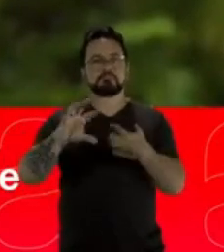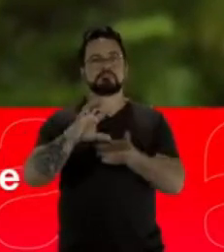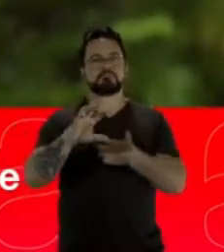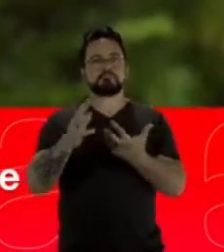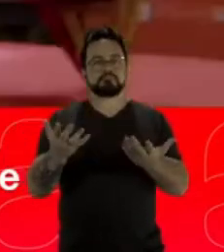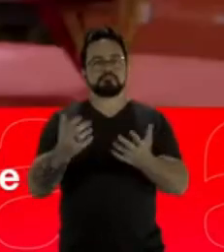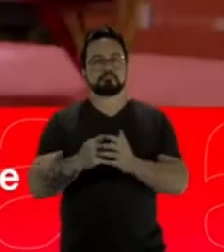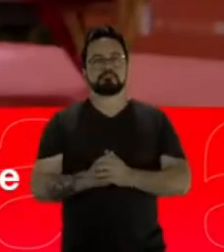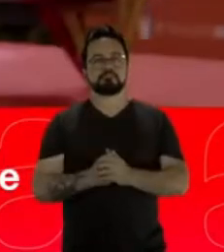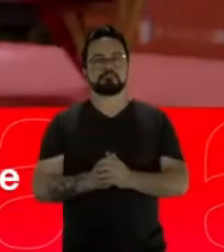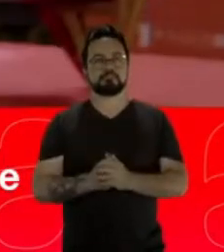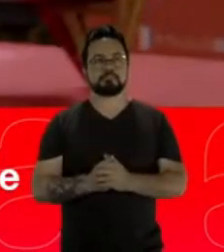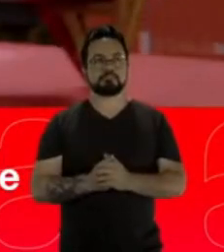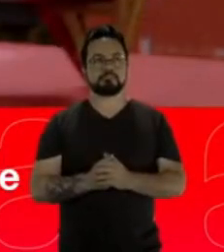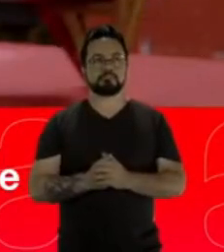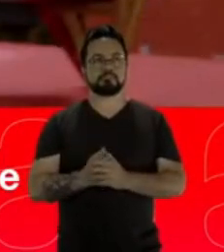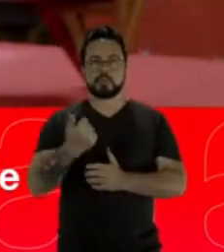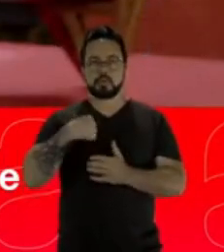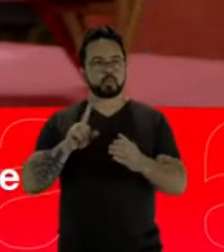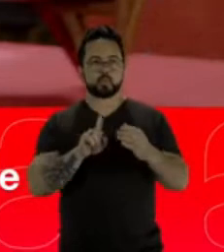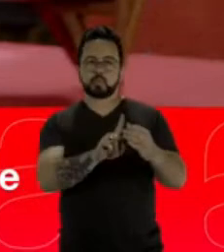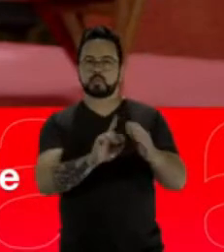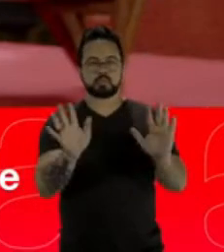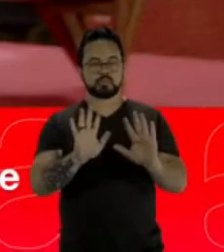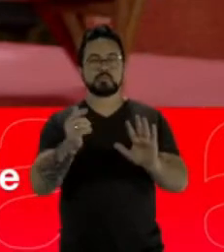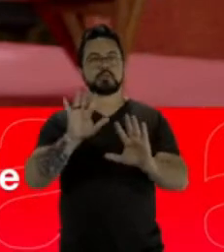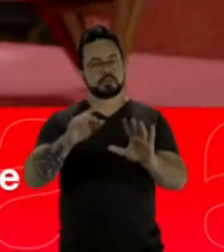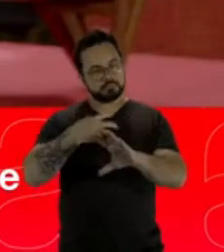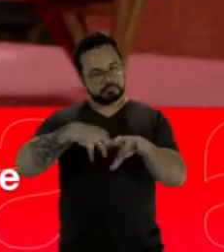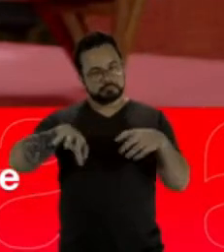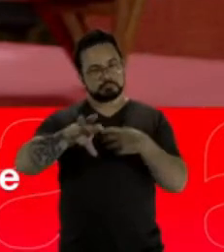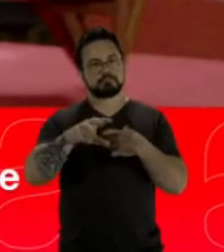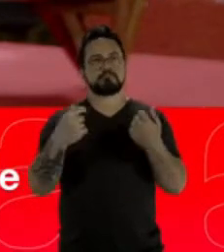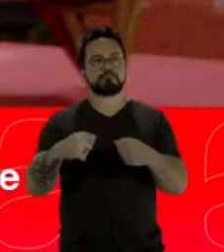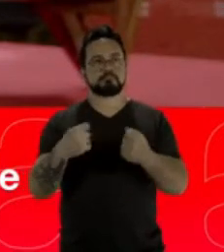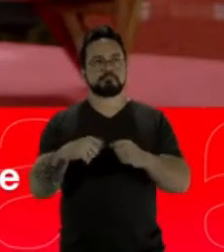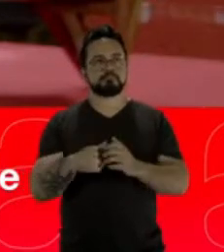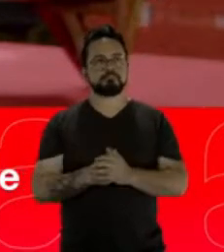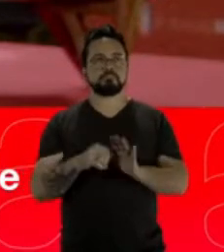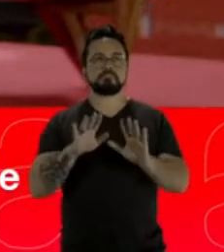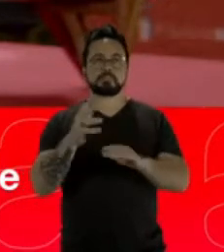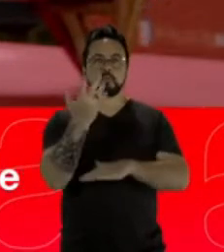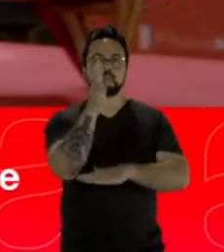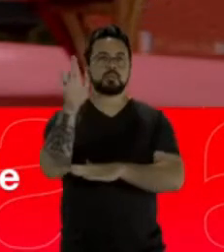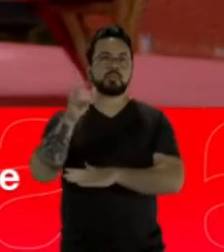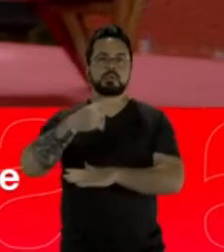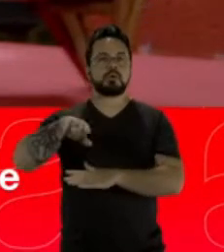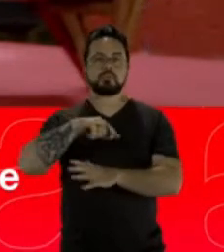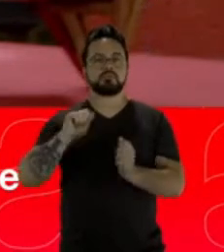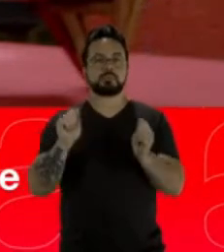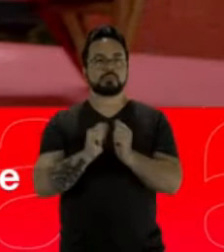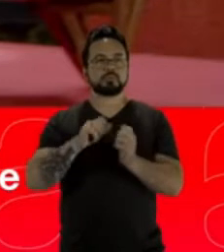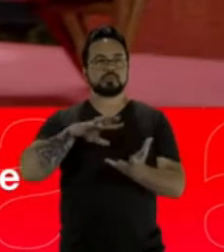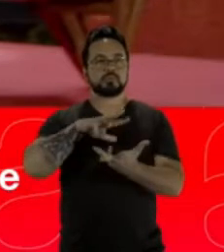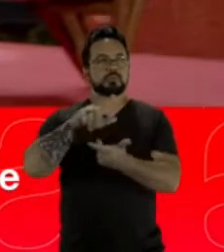sou desse nicho de pessoas. Né? Então, assim, só que o meio ambiente está todo mundo morando no planeta. Né?